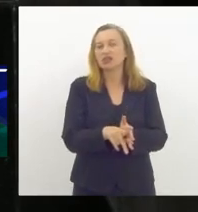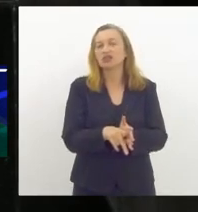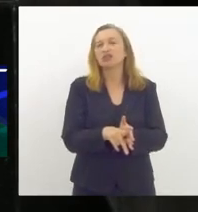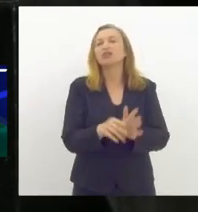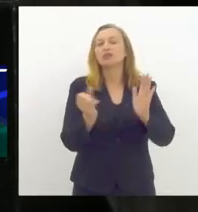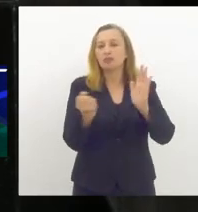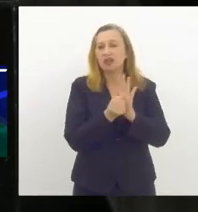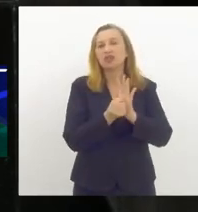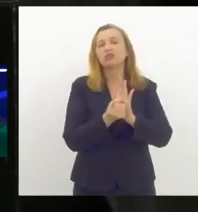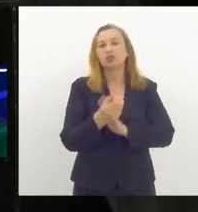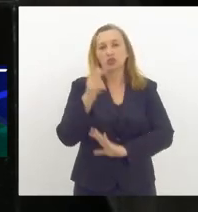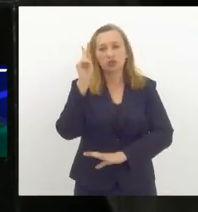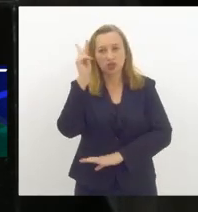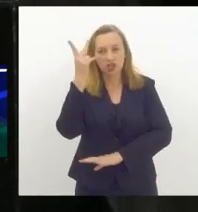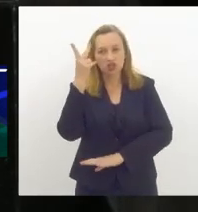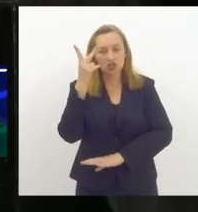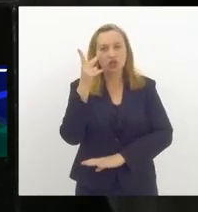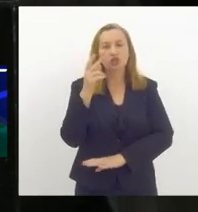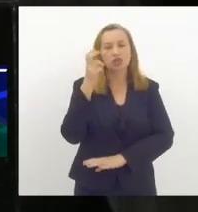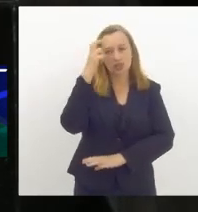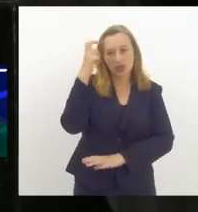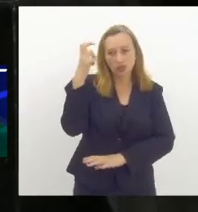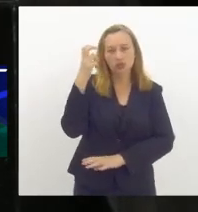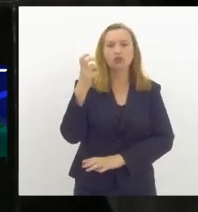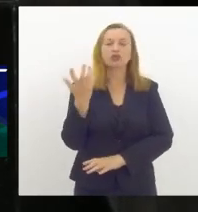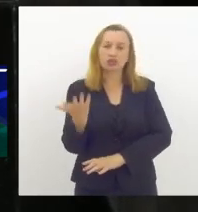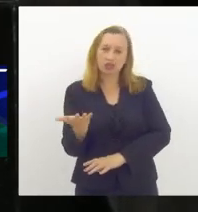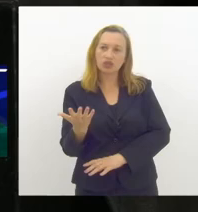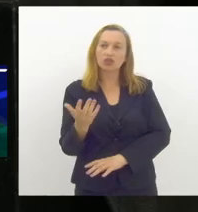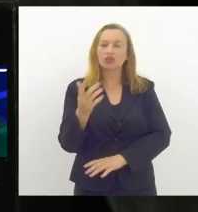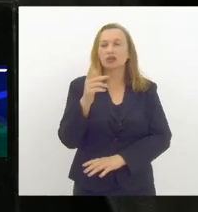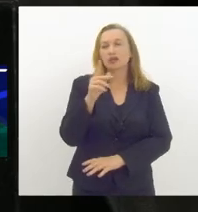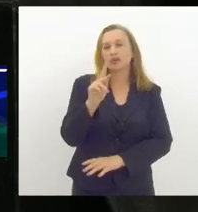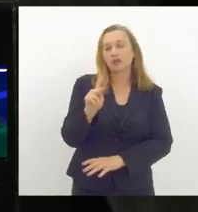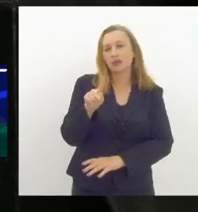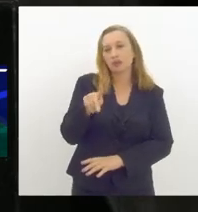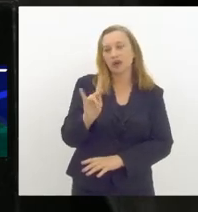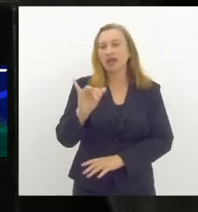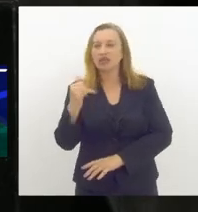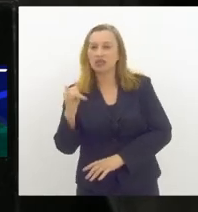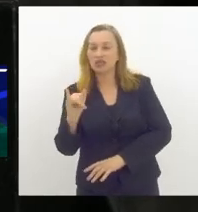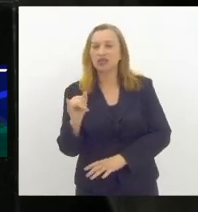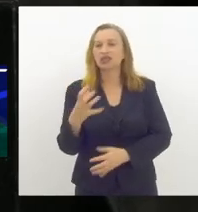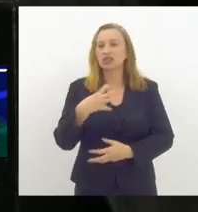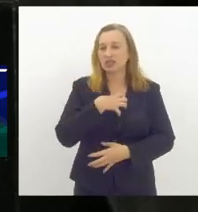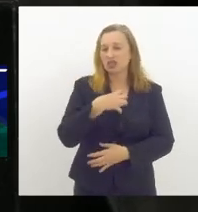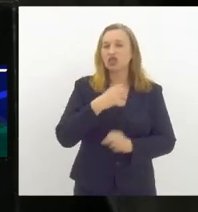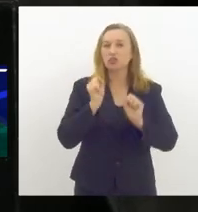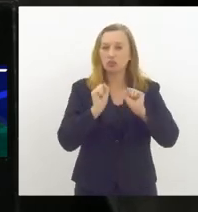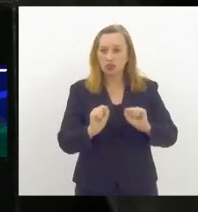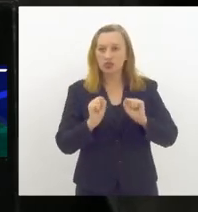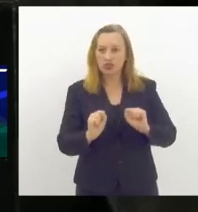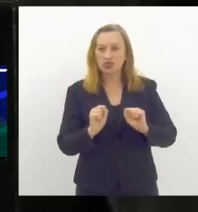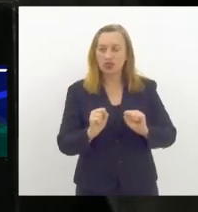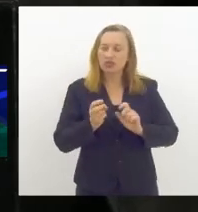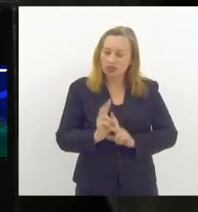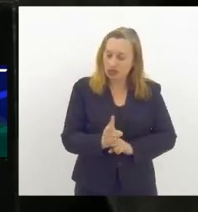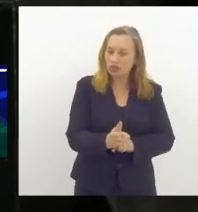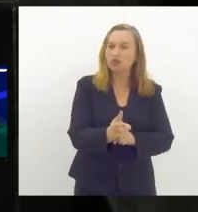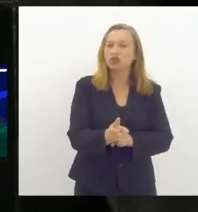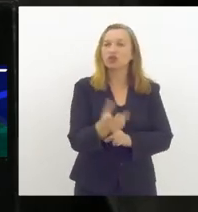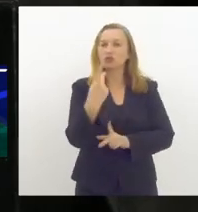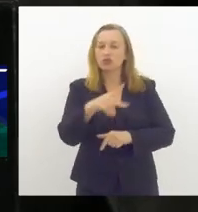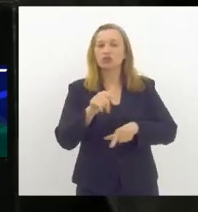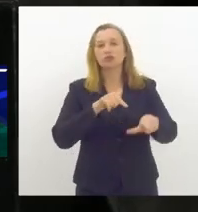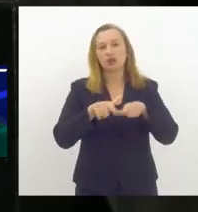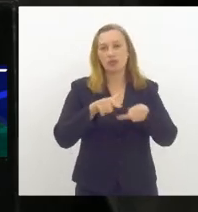patrimônio tombado da cultura e da história e material é de Paraty nesse sentido que seja possível dar continuidade